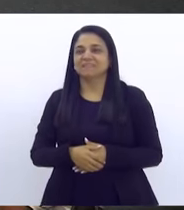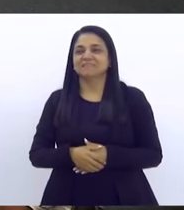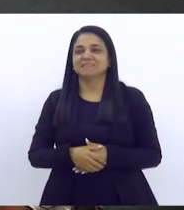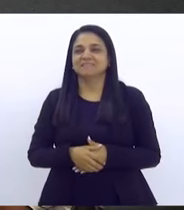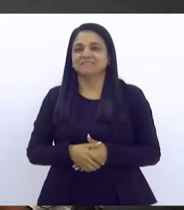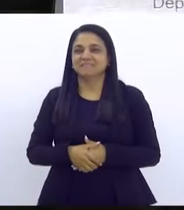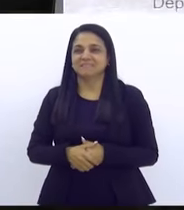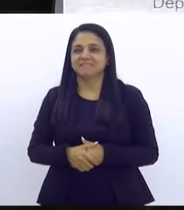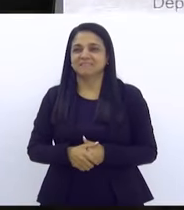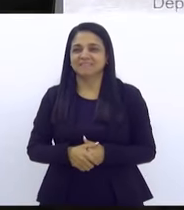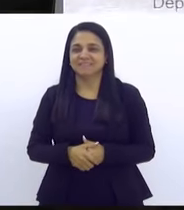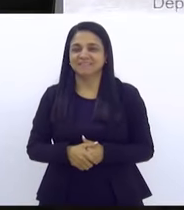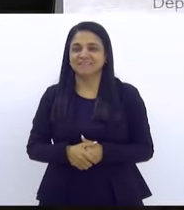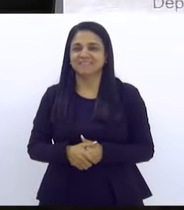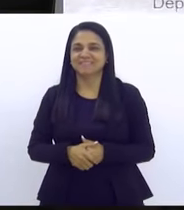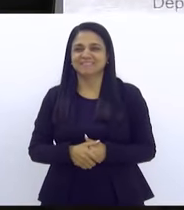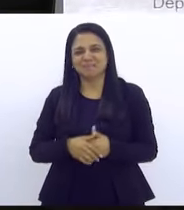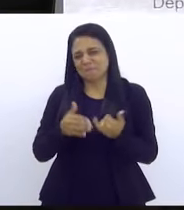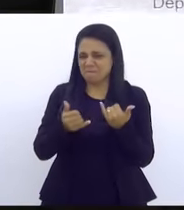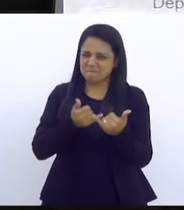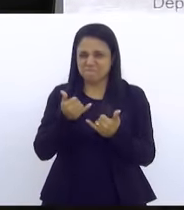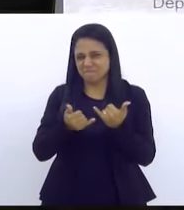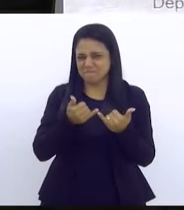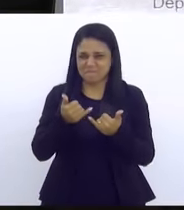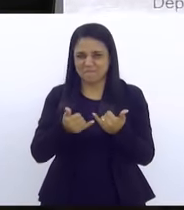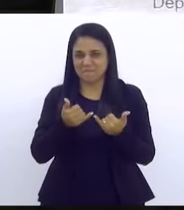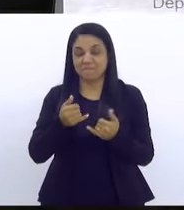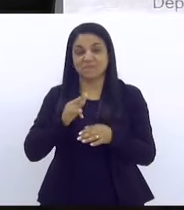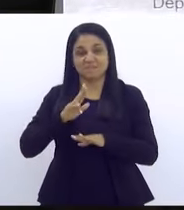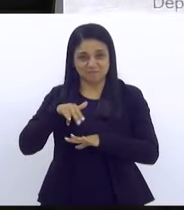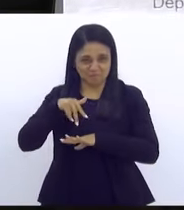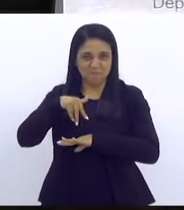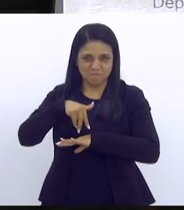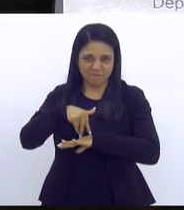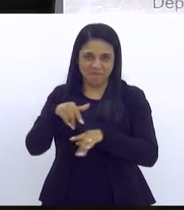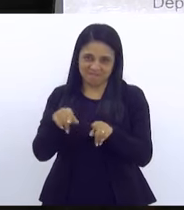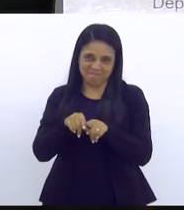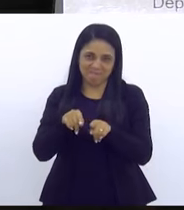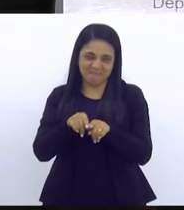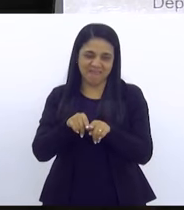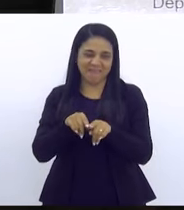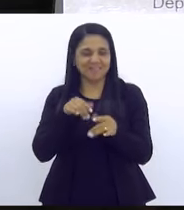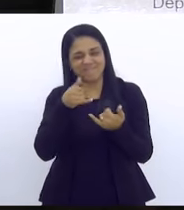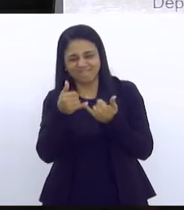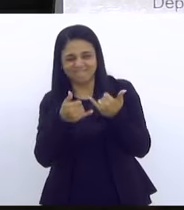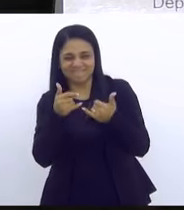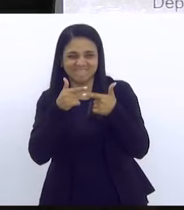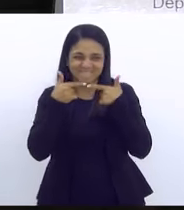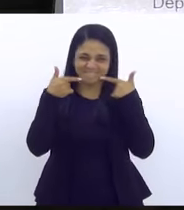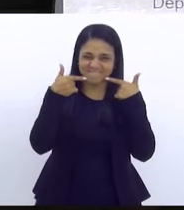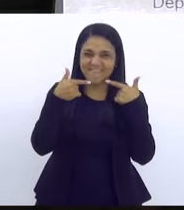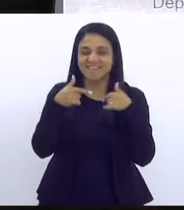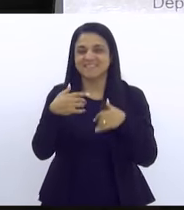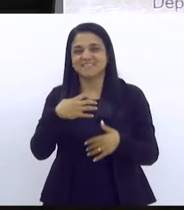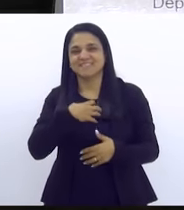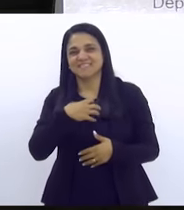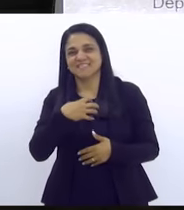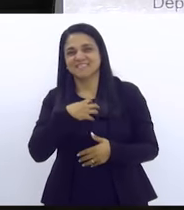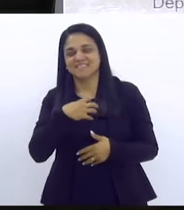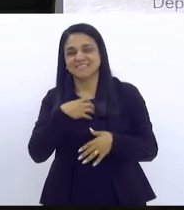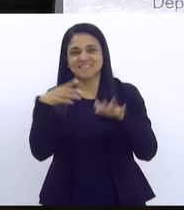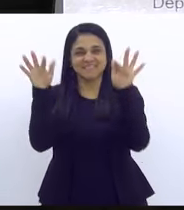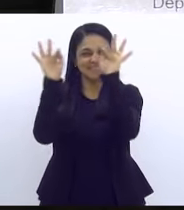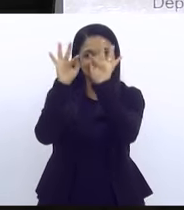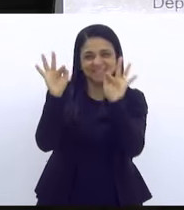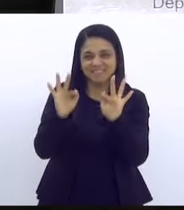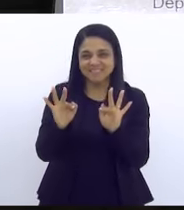Ai, só para descontrair, né? Até para aquelas que estão em pé aí, mas eu acho que todas estão se sentindo